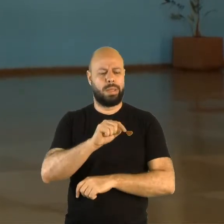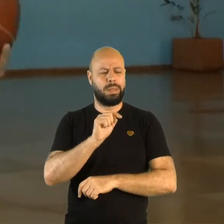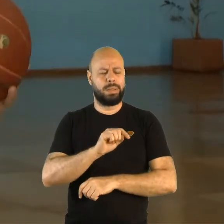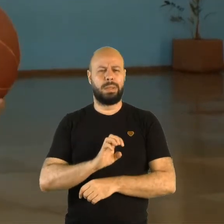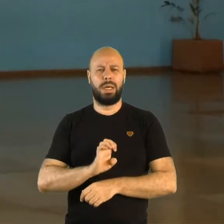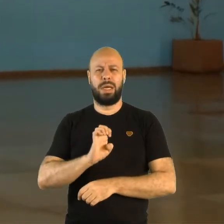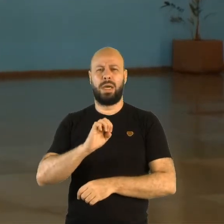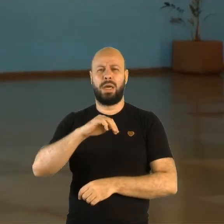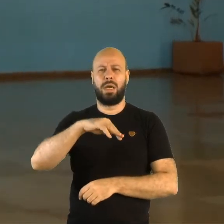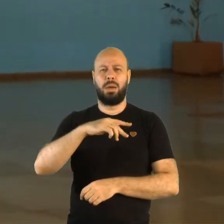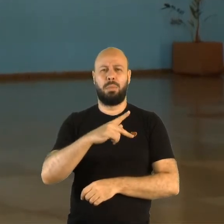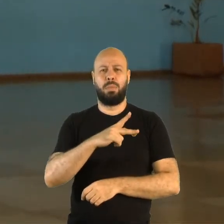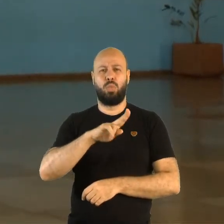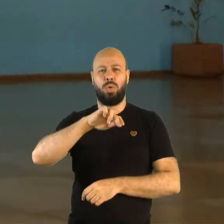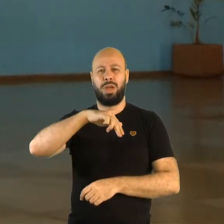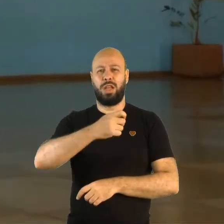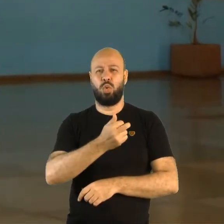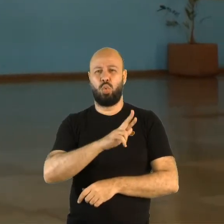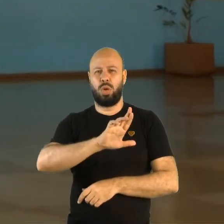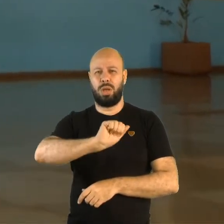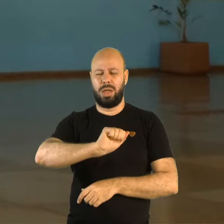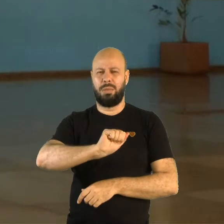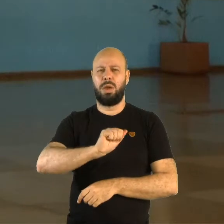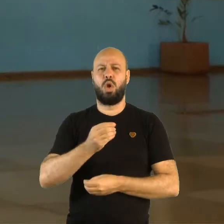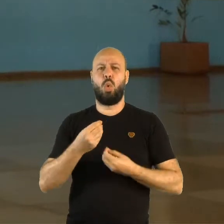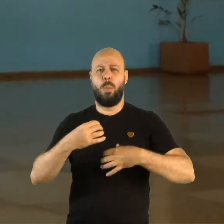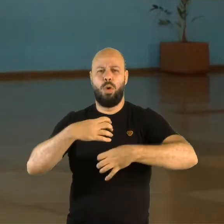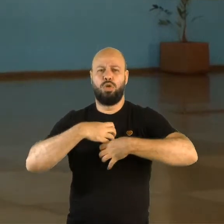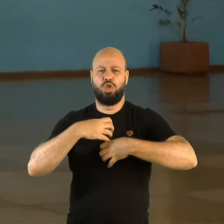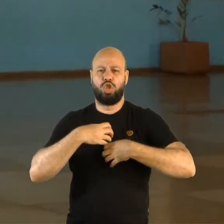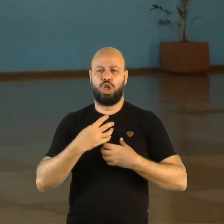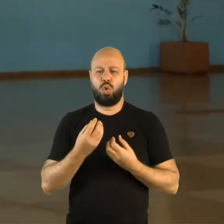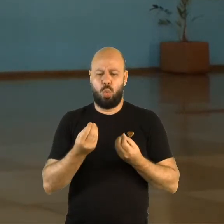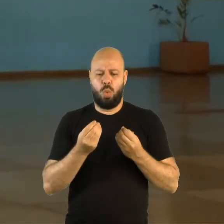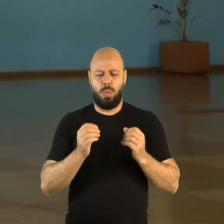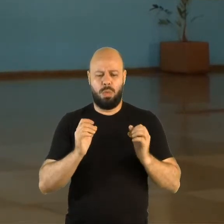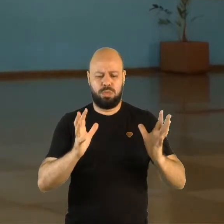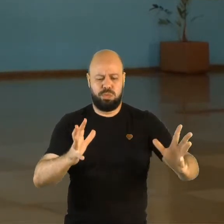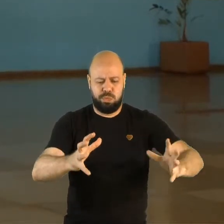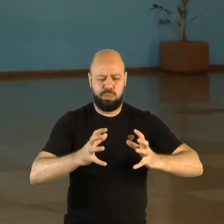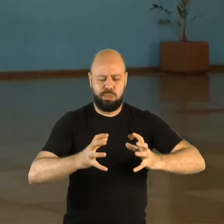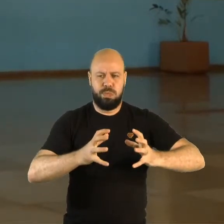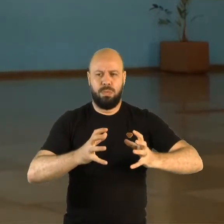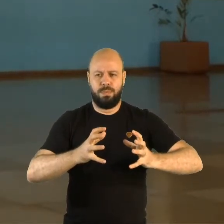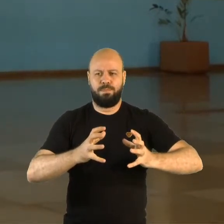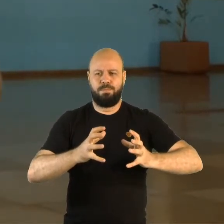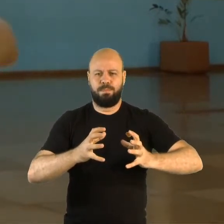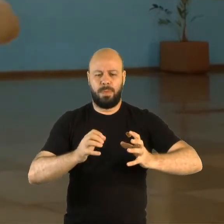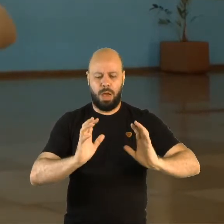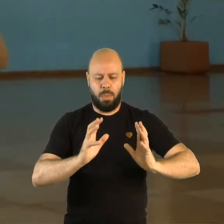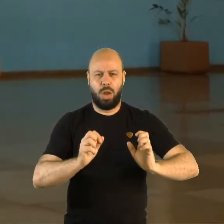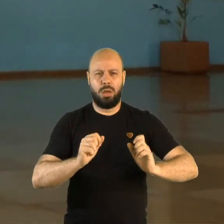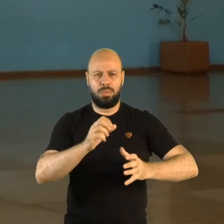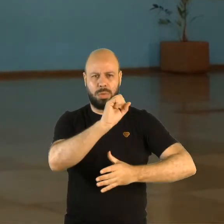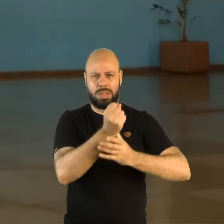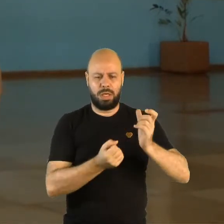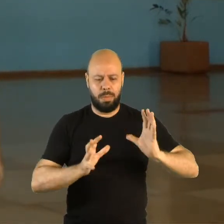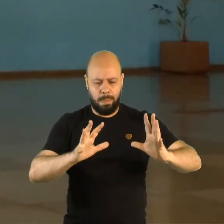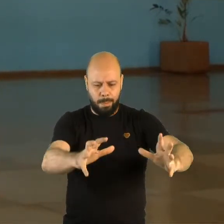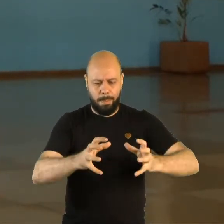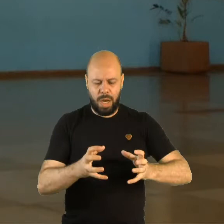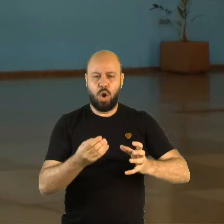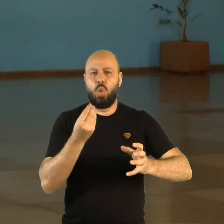professora empunhadura é a forma como a gente se segura a bola de basquete ou seja